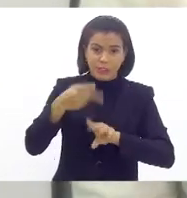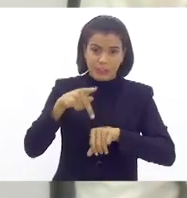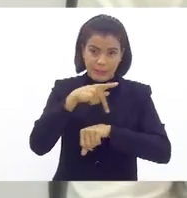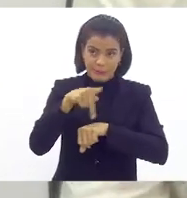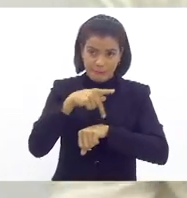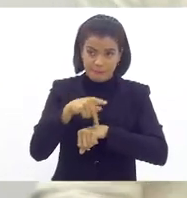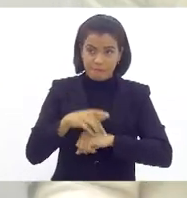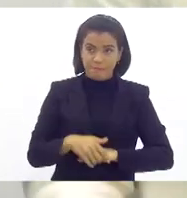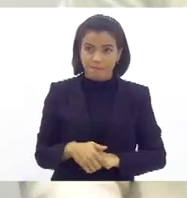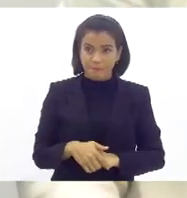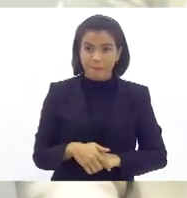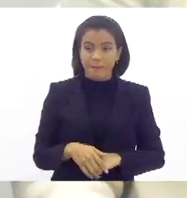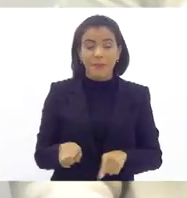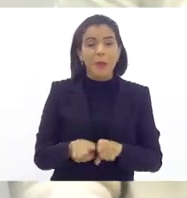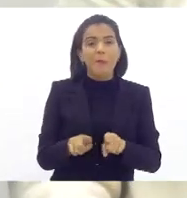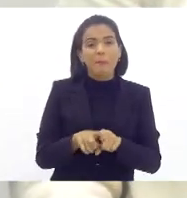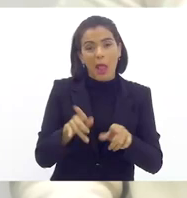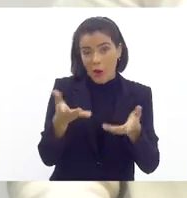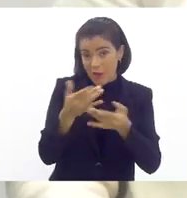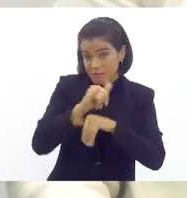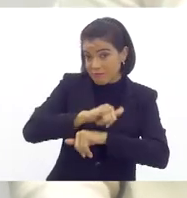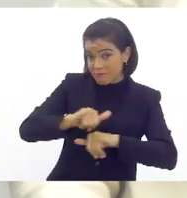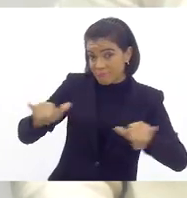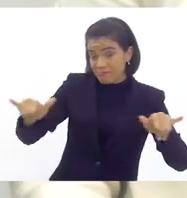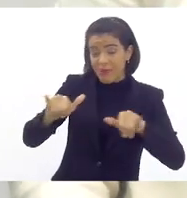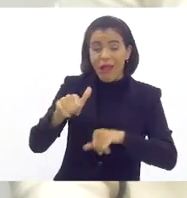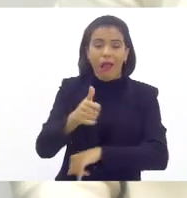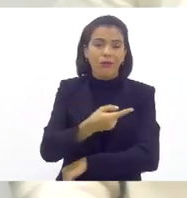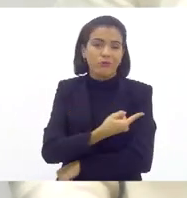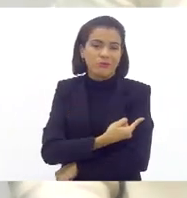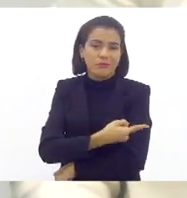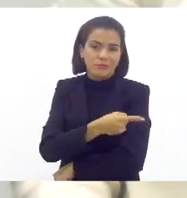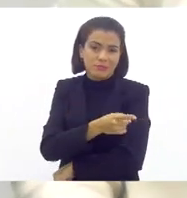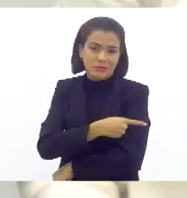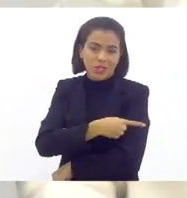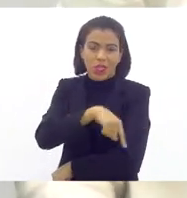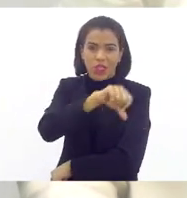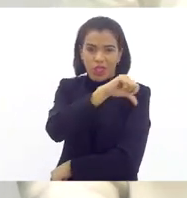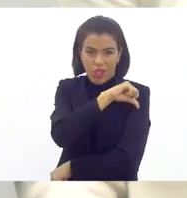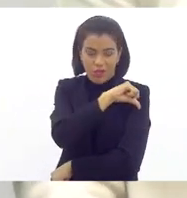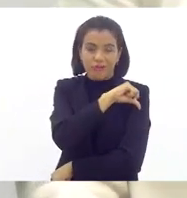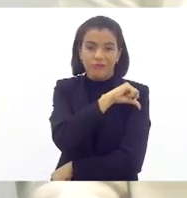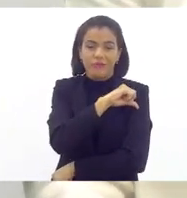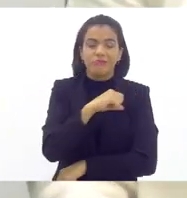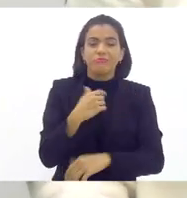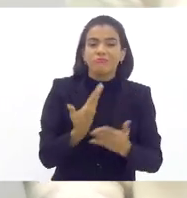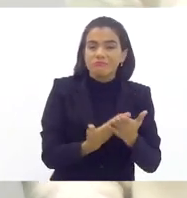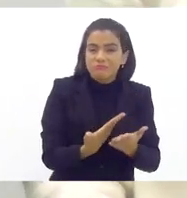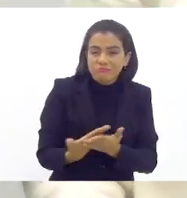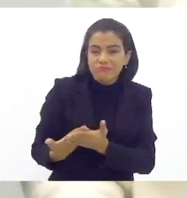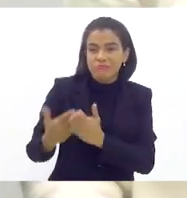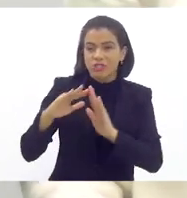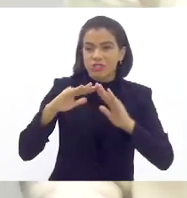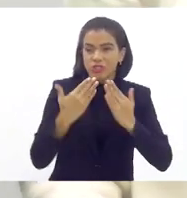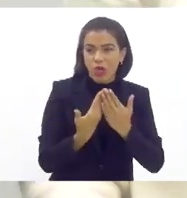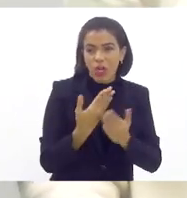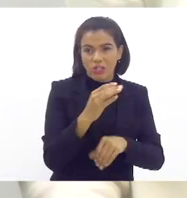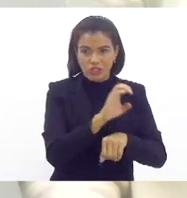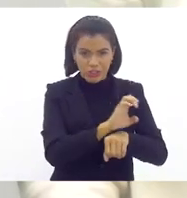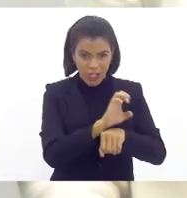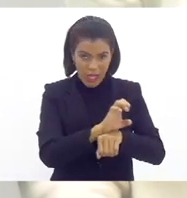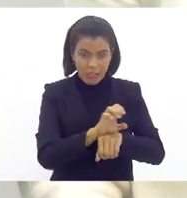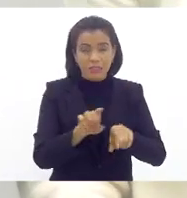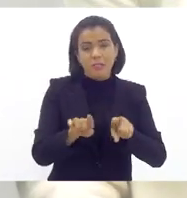aí colocando para os milhares de estudantes secundaristas que estão nas escolas do Estado e também nas